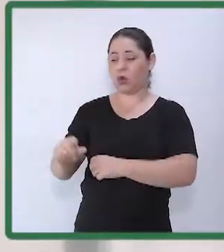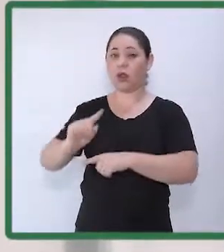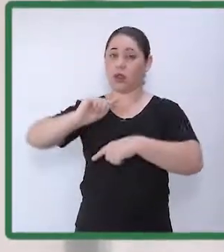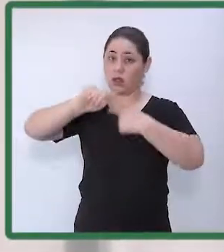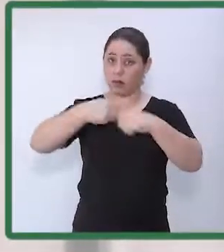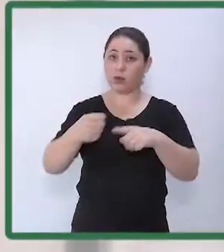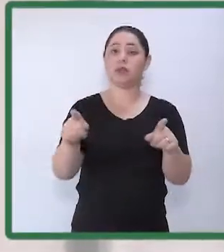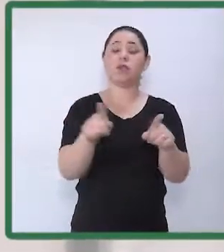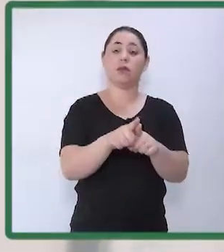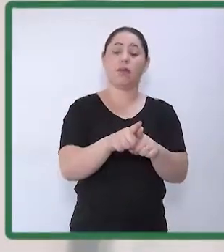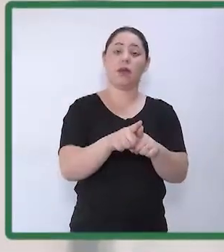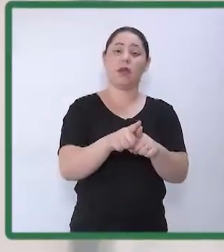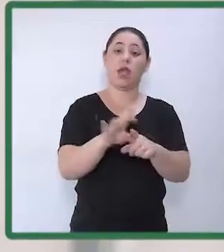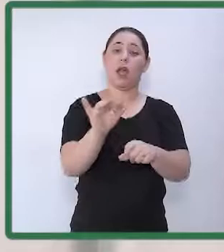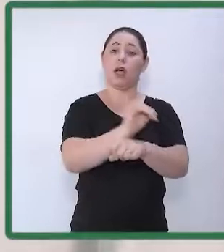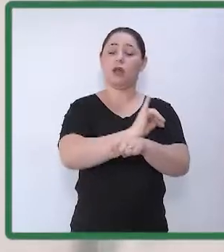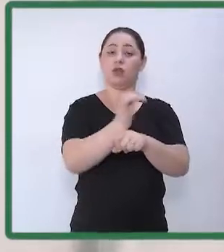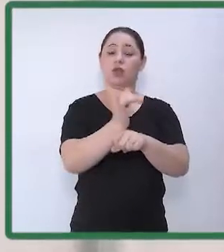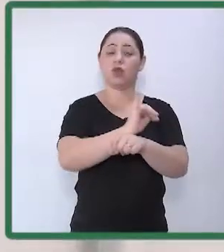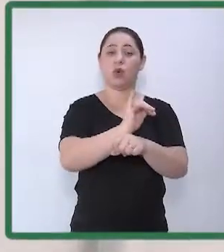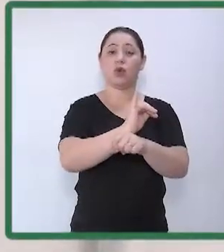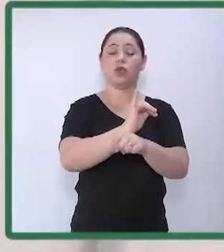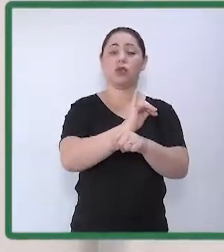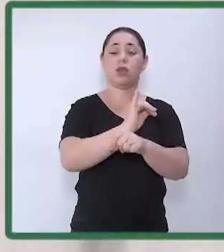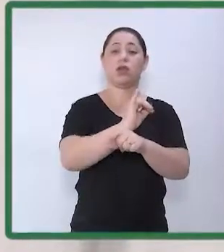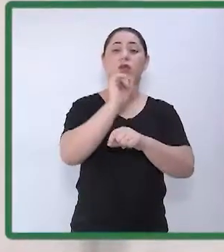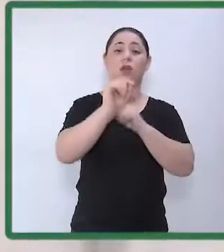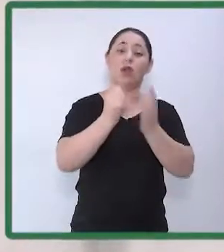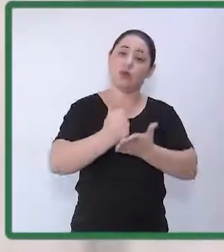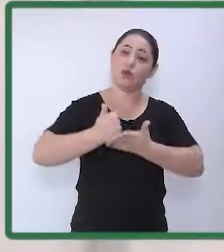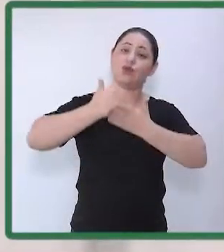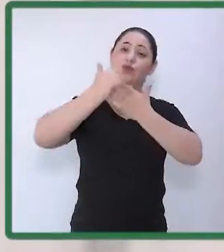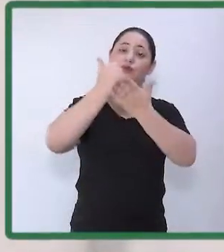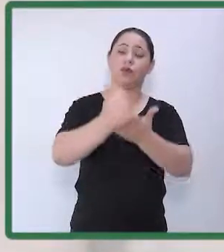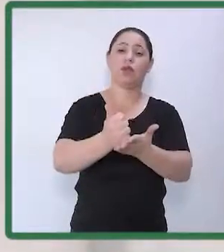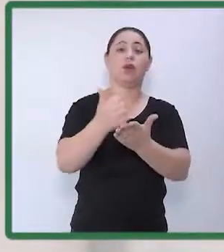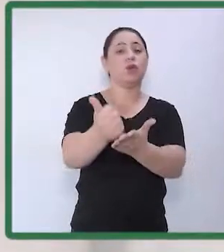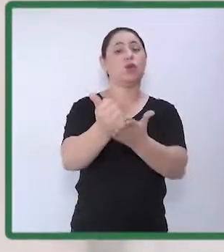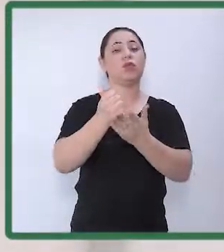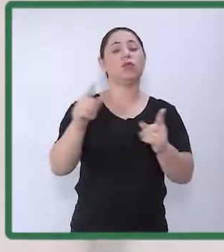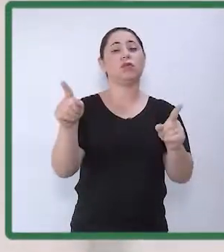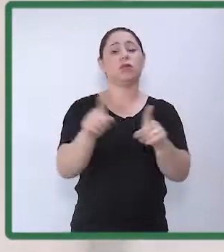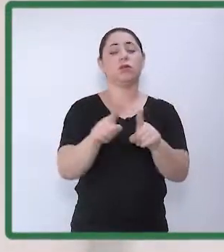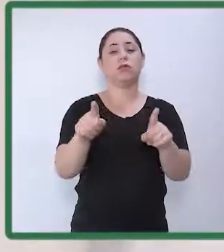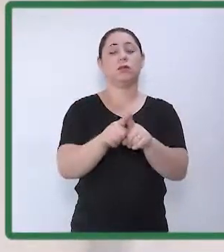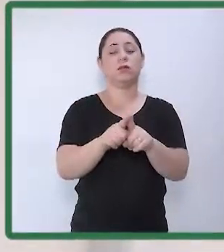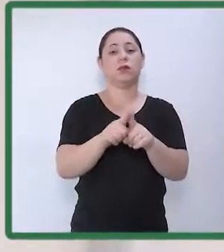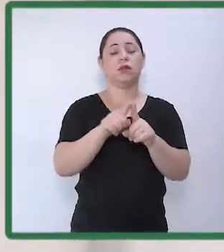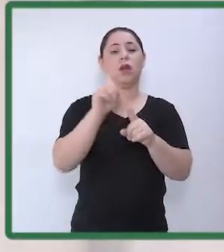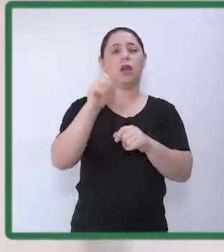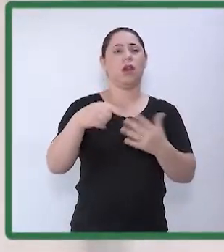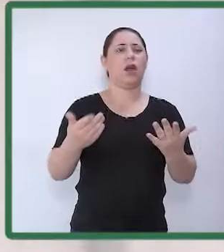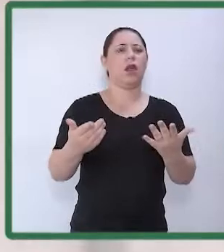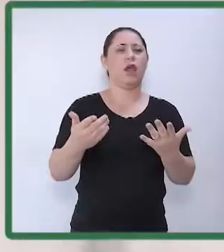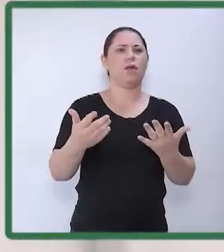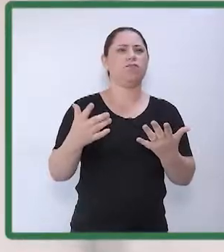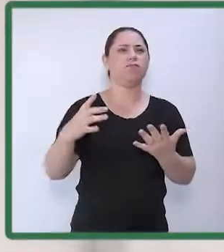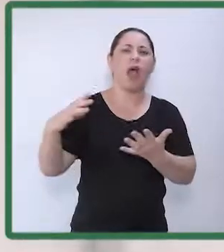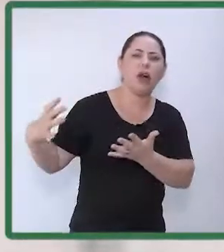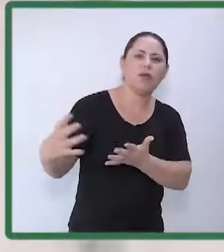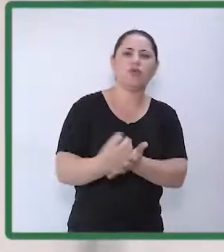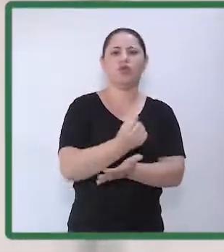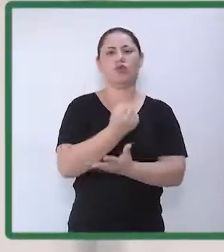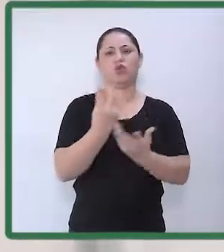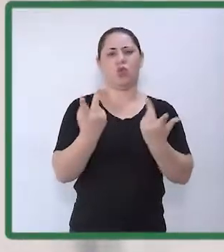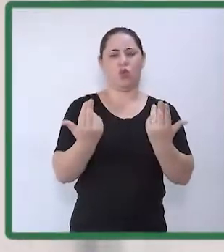prefeituras. E depois também em medidas que auxiliaram, que trouxeram também, eu falo,